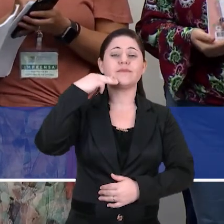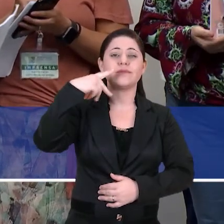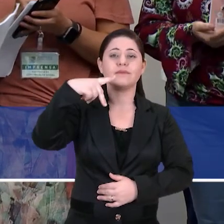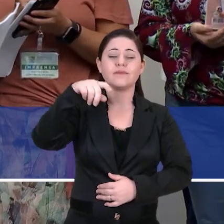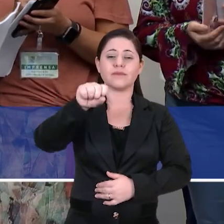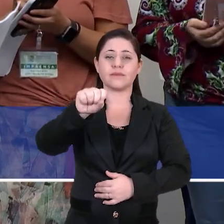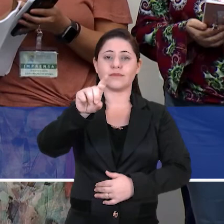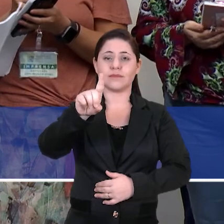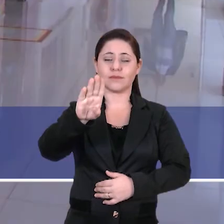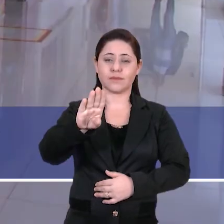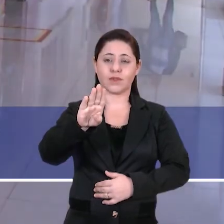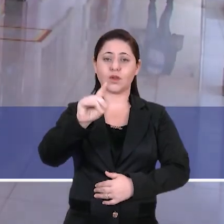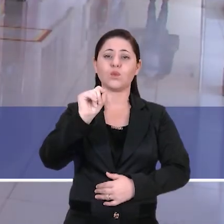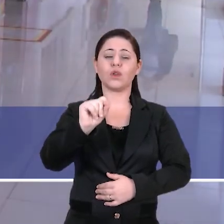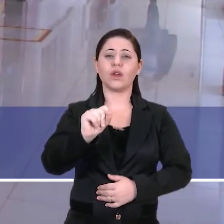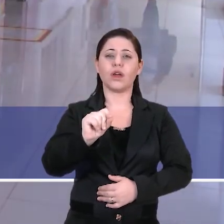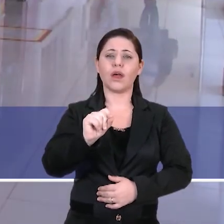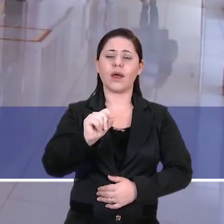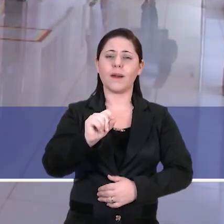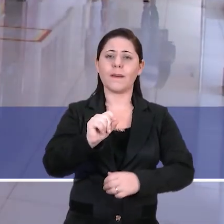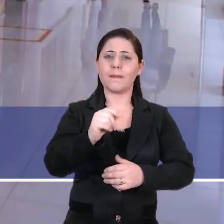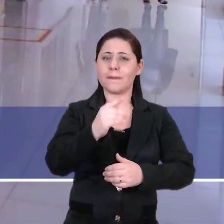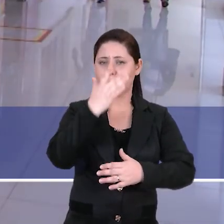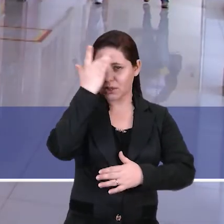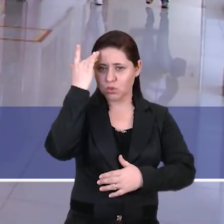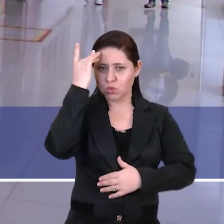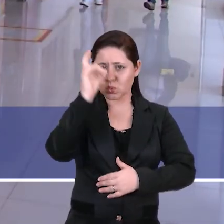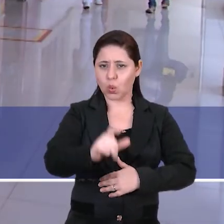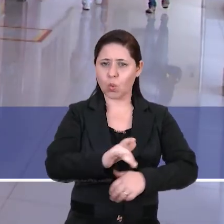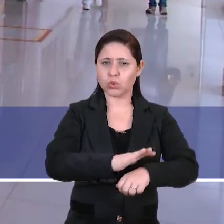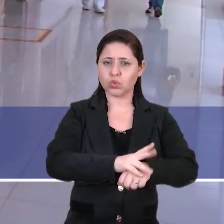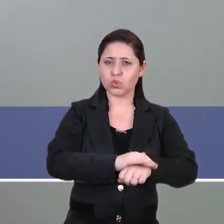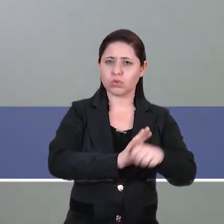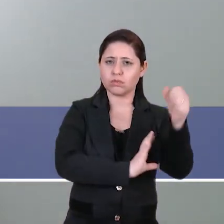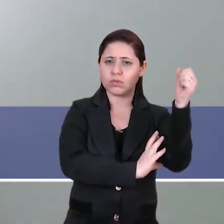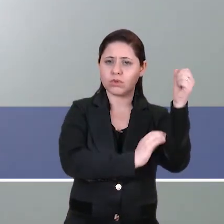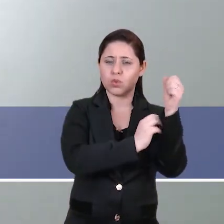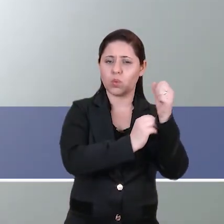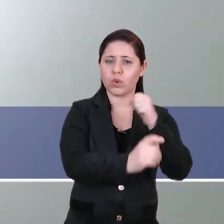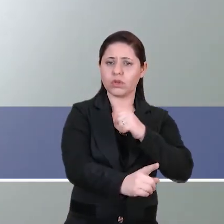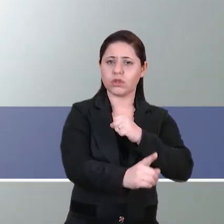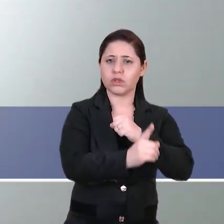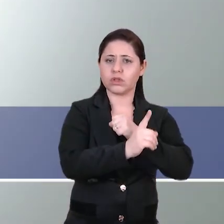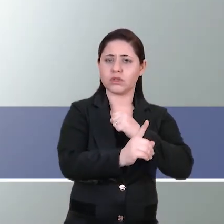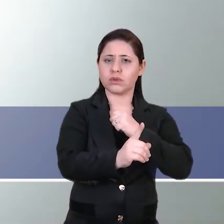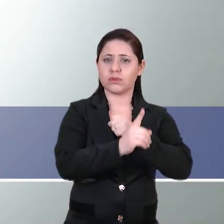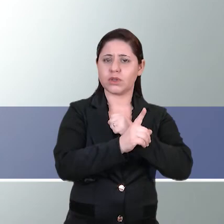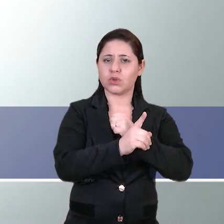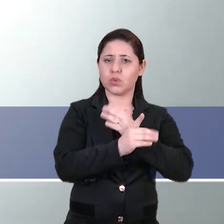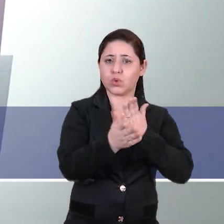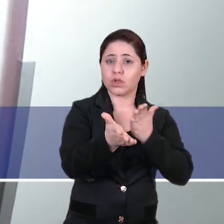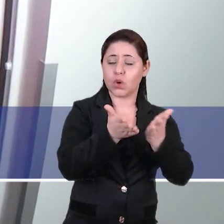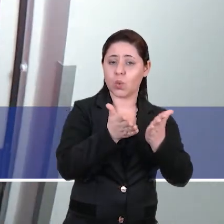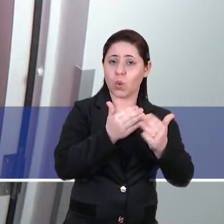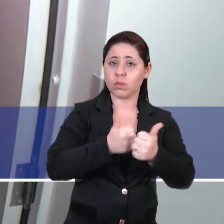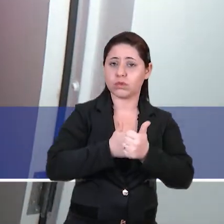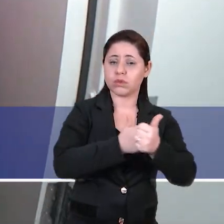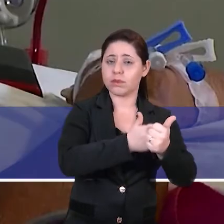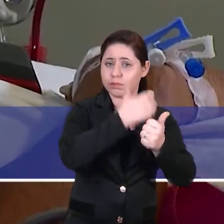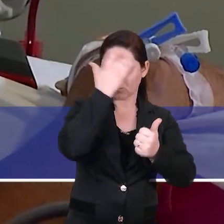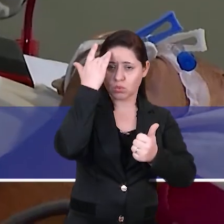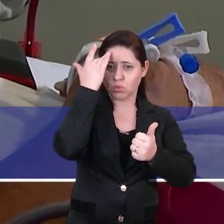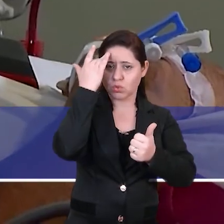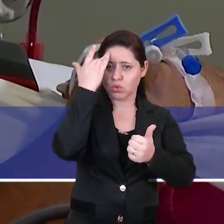Filho, do PSDB, e pretende proporcionar aos pacientes oncológicos o mesmo atendimento e acompanhamento que é